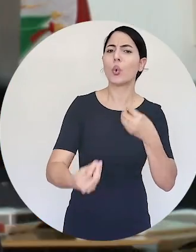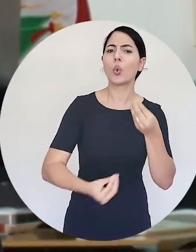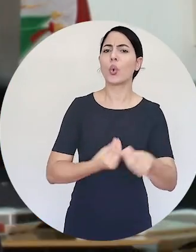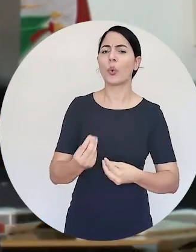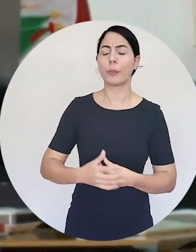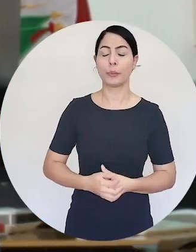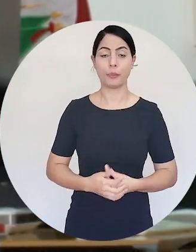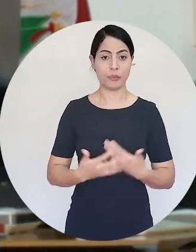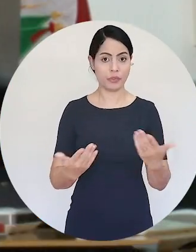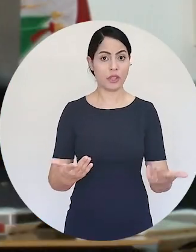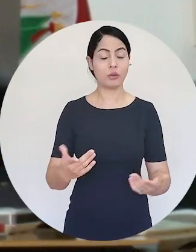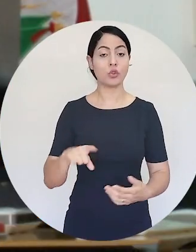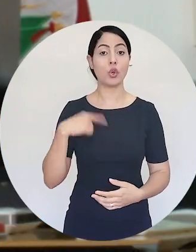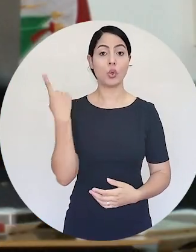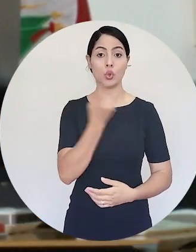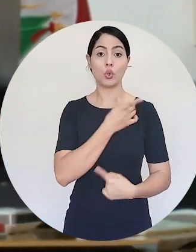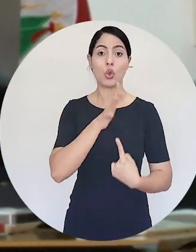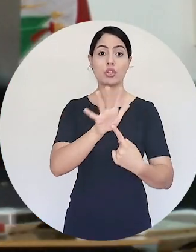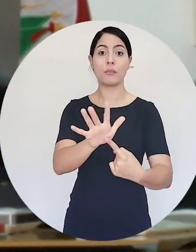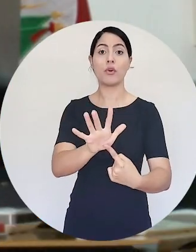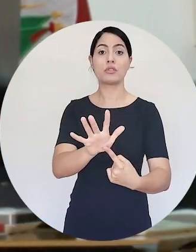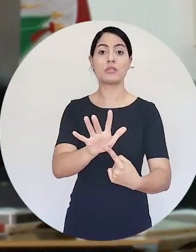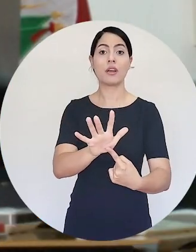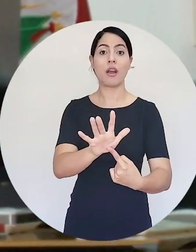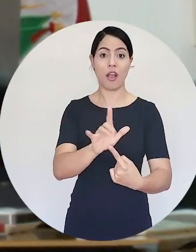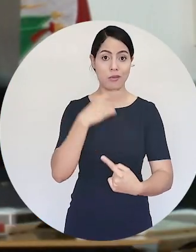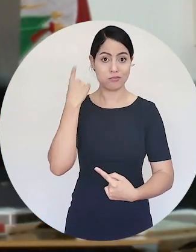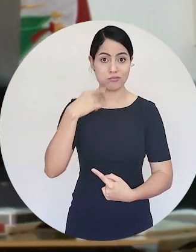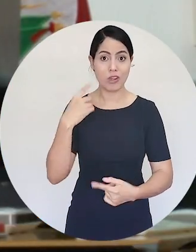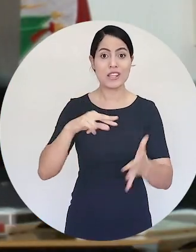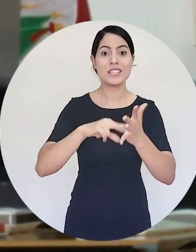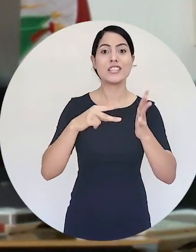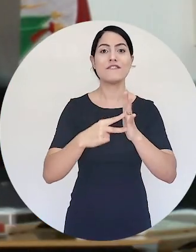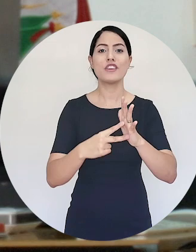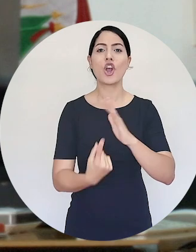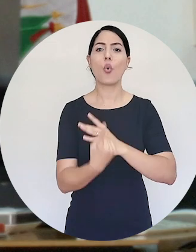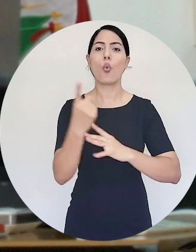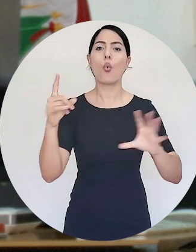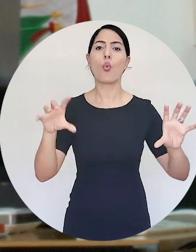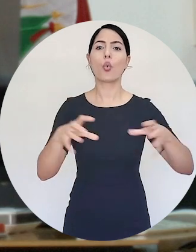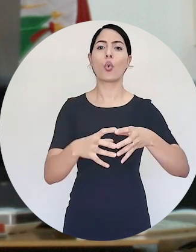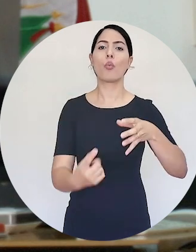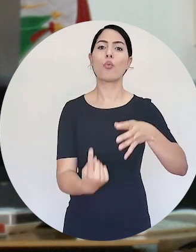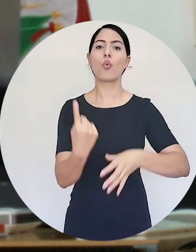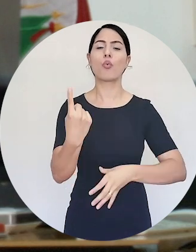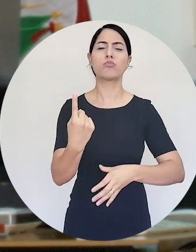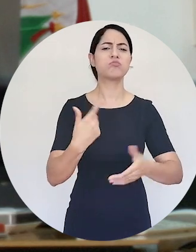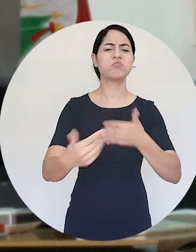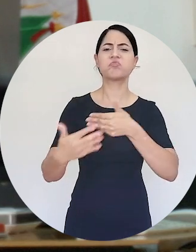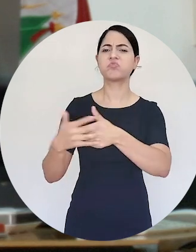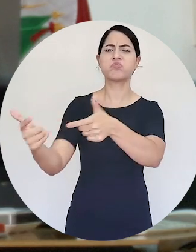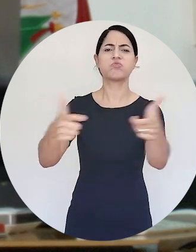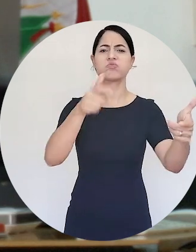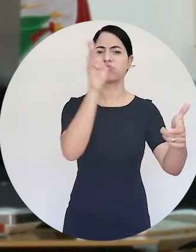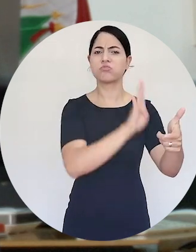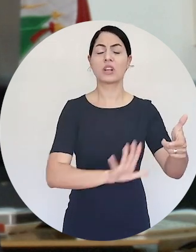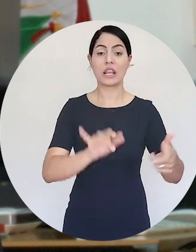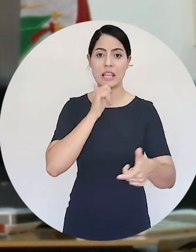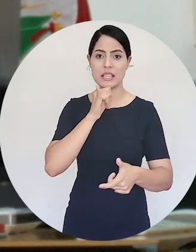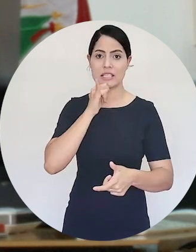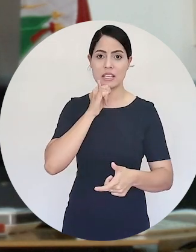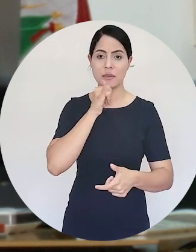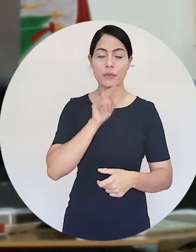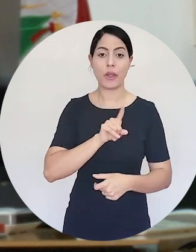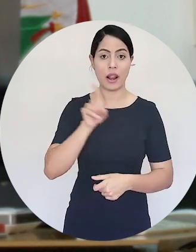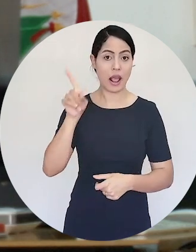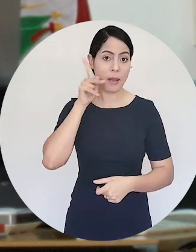prerrogativa? Ajuda porque simbolicamente demonstra que somos uma advocacia só. Que quando se ofende um advogado lá na Paraíba ou em